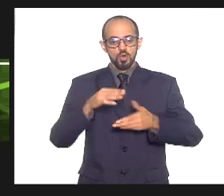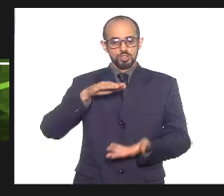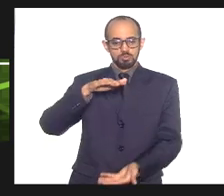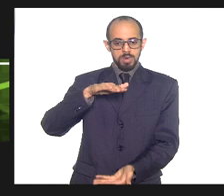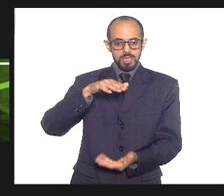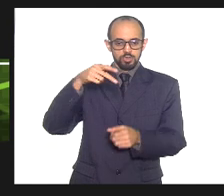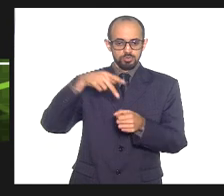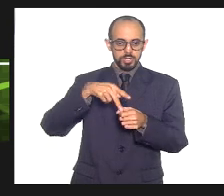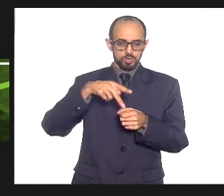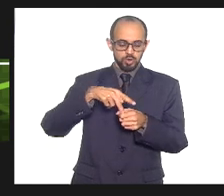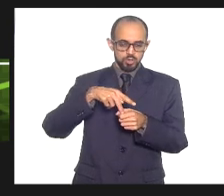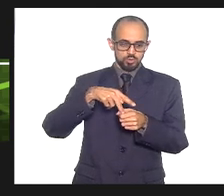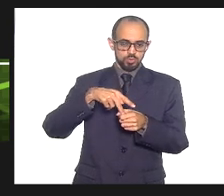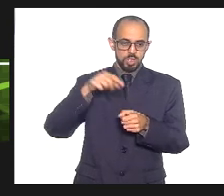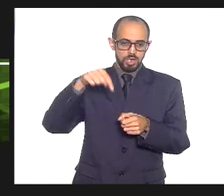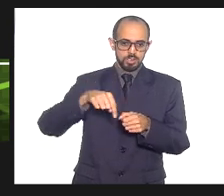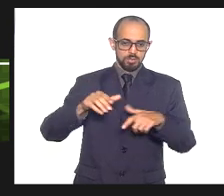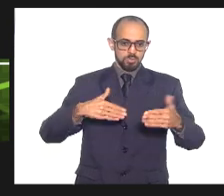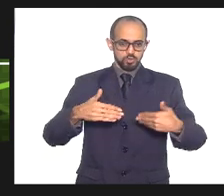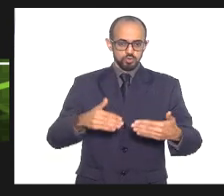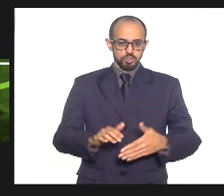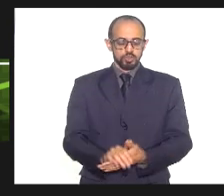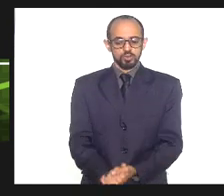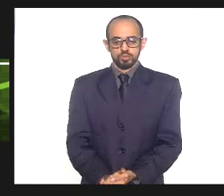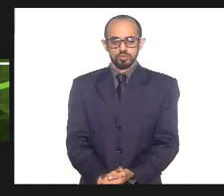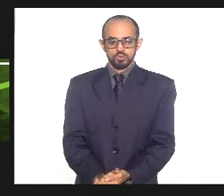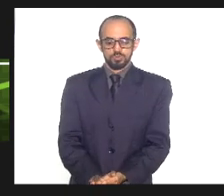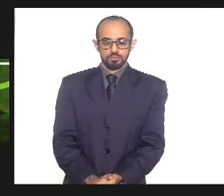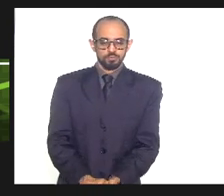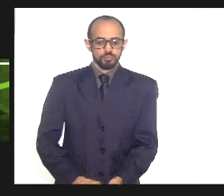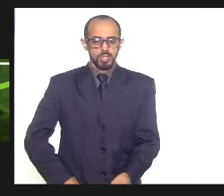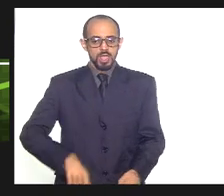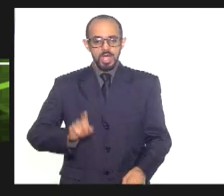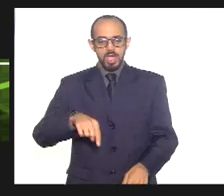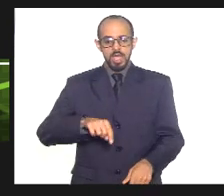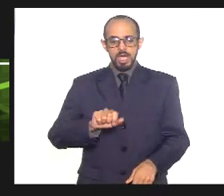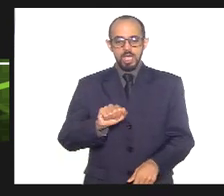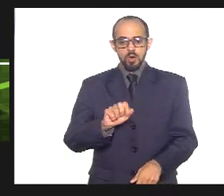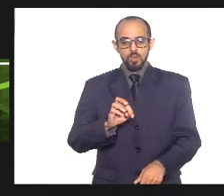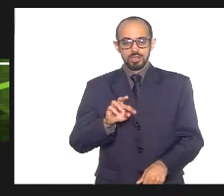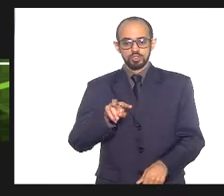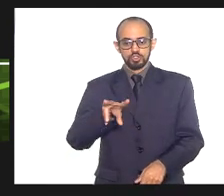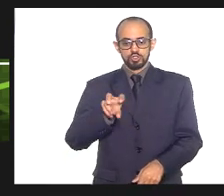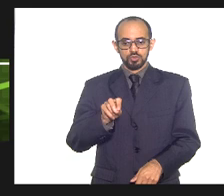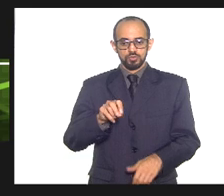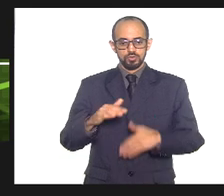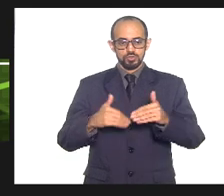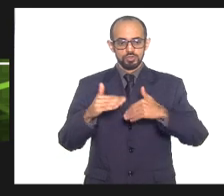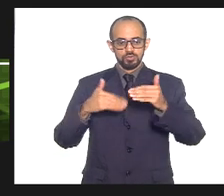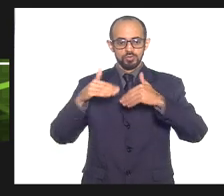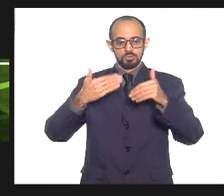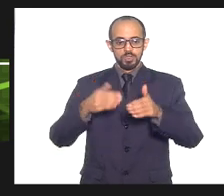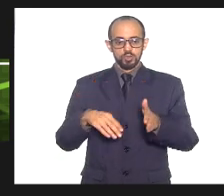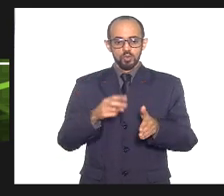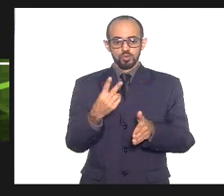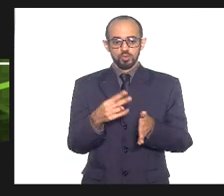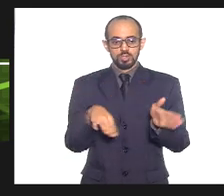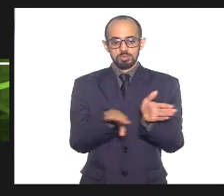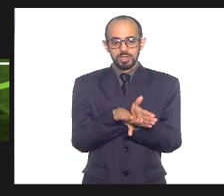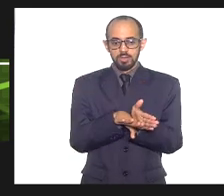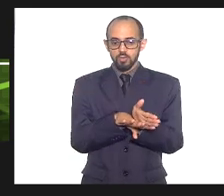mencionar a composição atual do ativo. Trata-se de um ativo com desenvolvimento, com duas plataformas